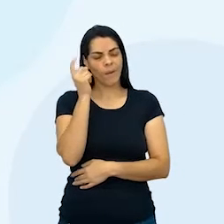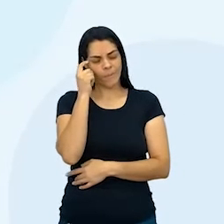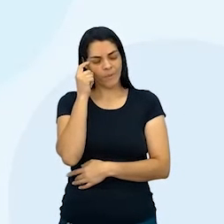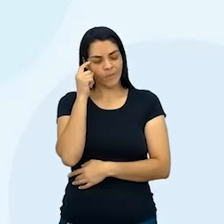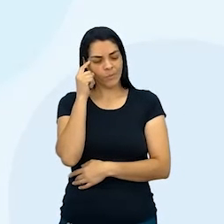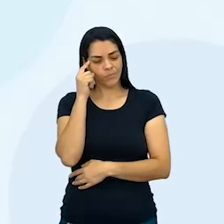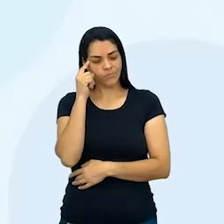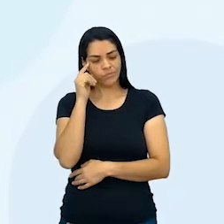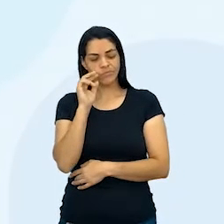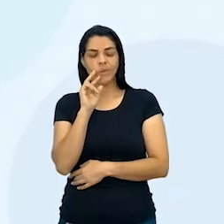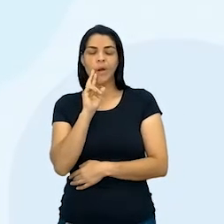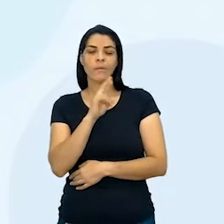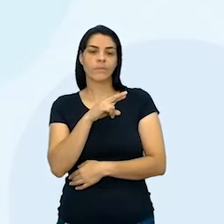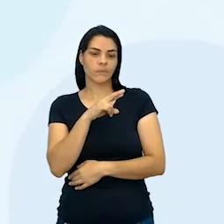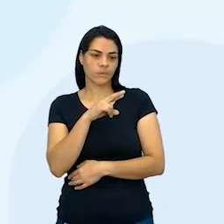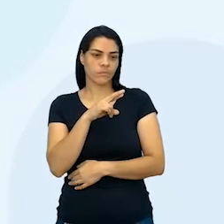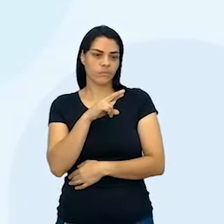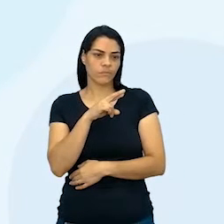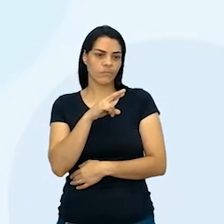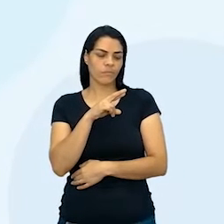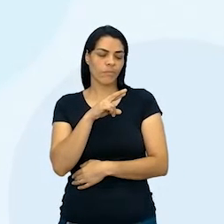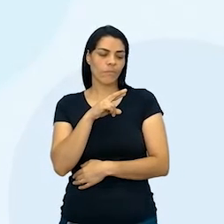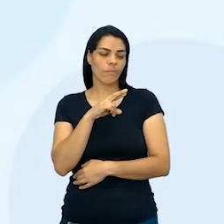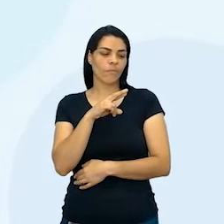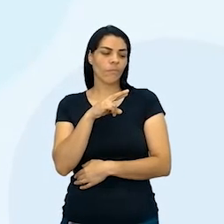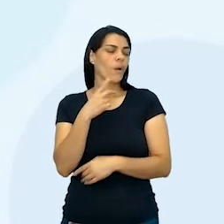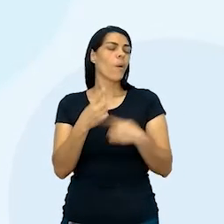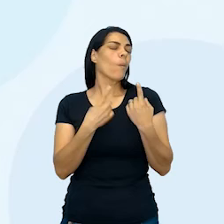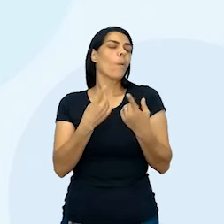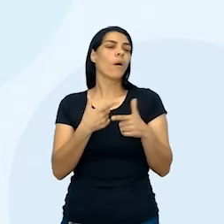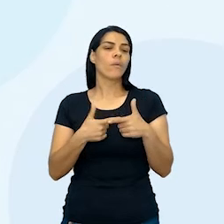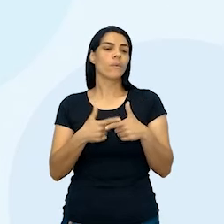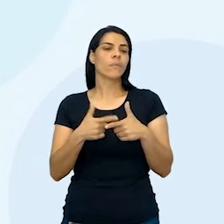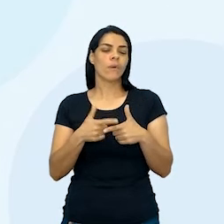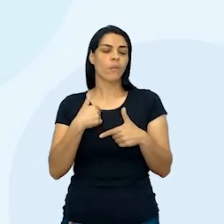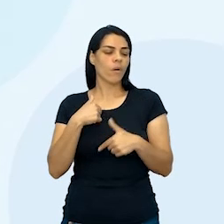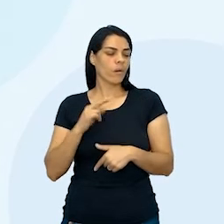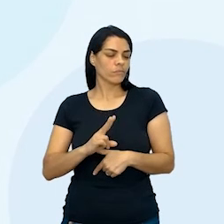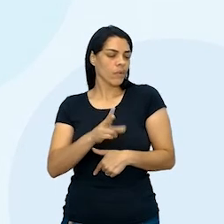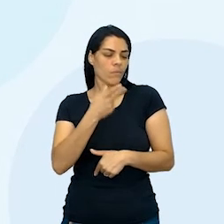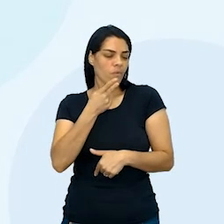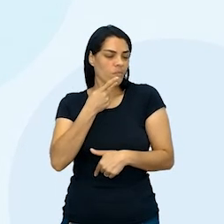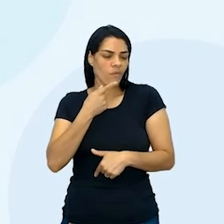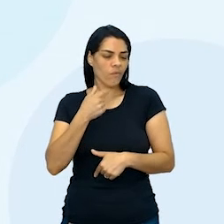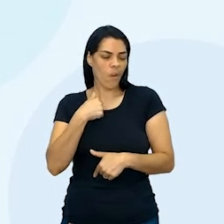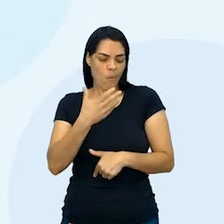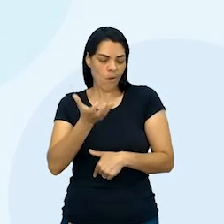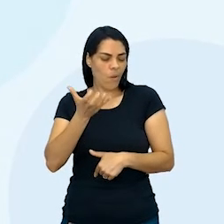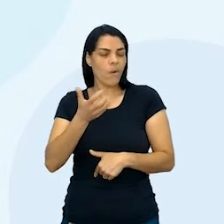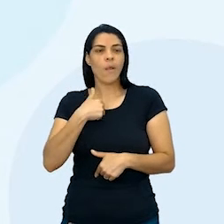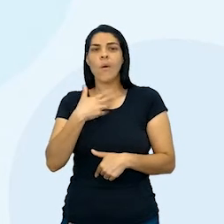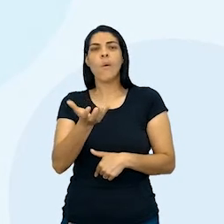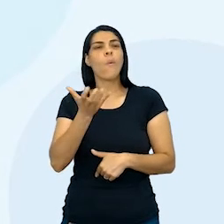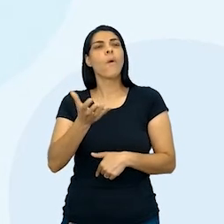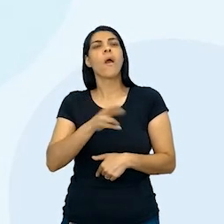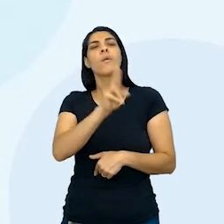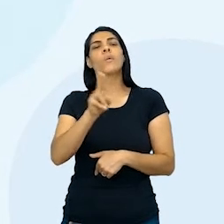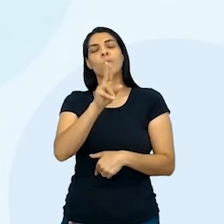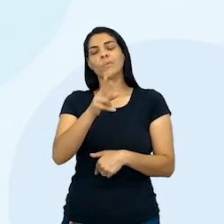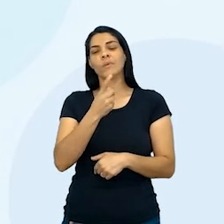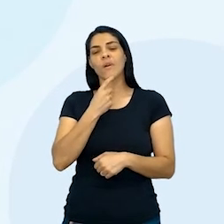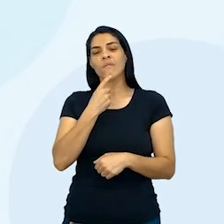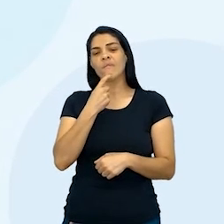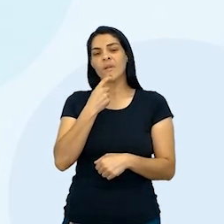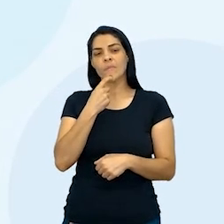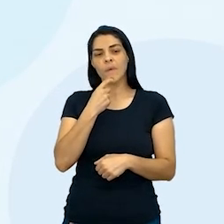disse: qual é o problema? Eu vou simplesmente dizer o que quero. Eu quero usar vermelho para escrever o